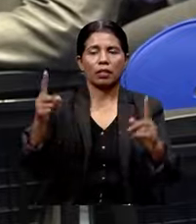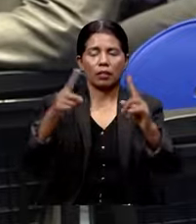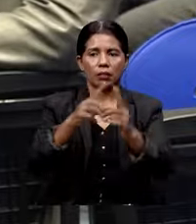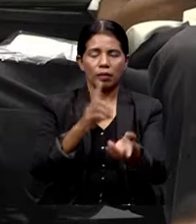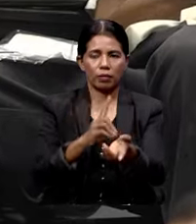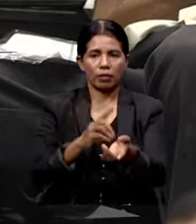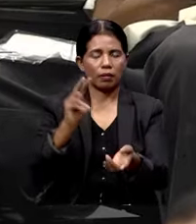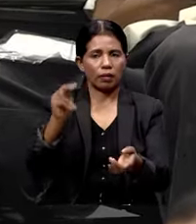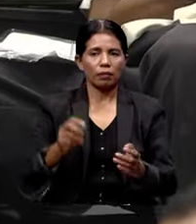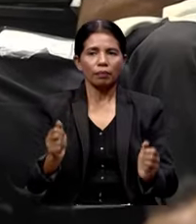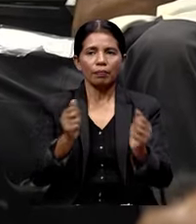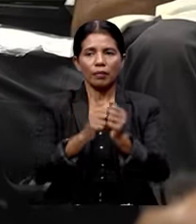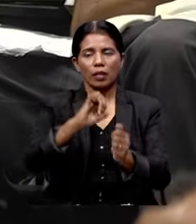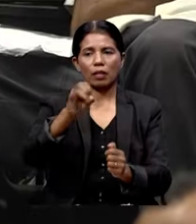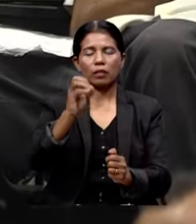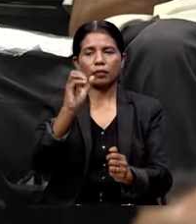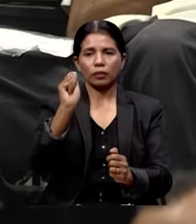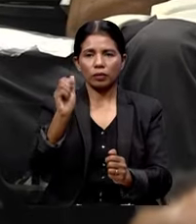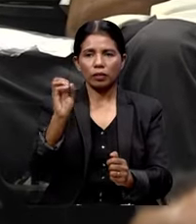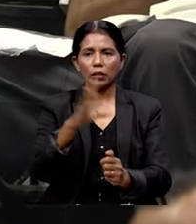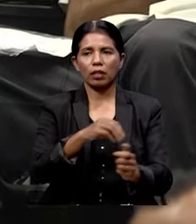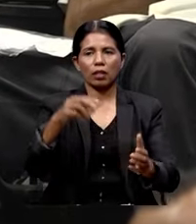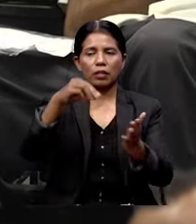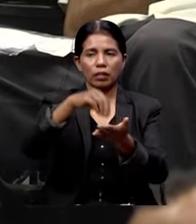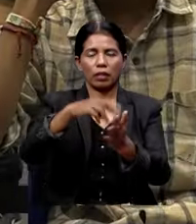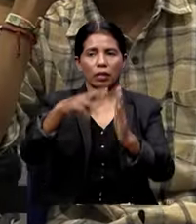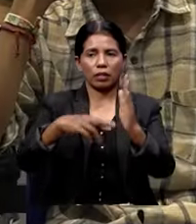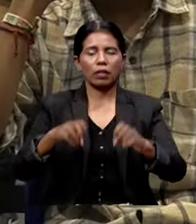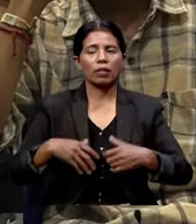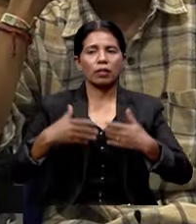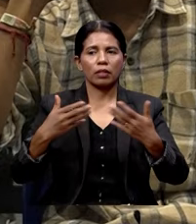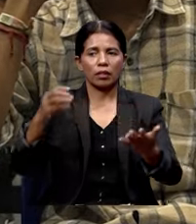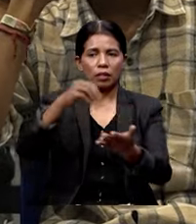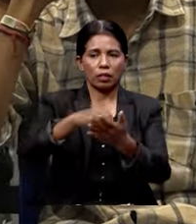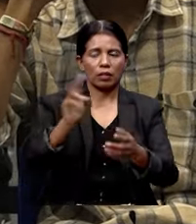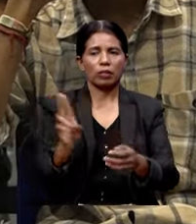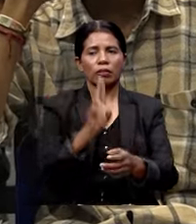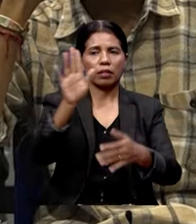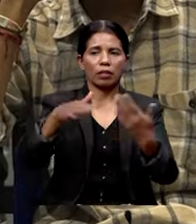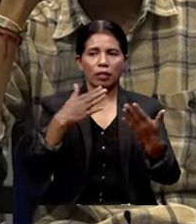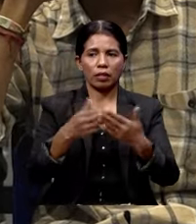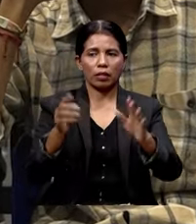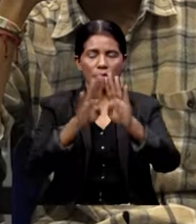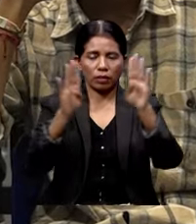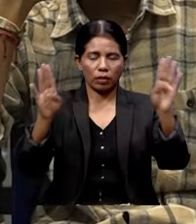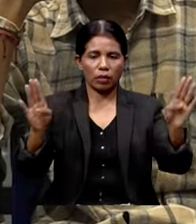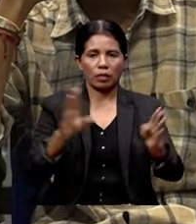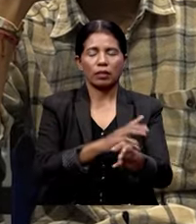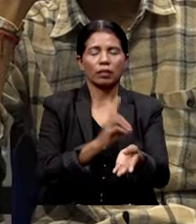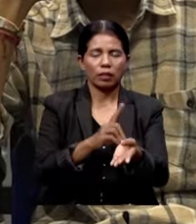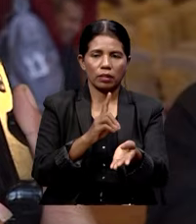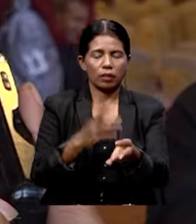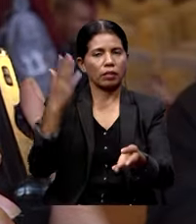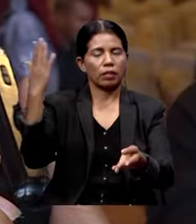doutoramento NIAN. Onu nem, João Russo Governo, a tu cria regulamento ou insa permite a Universidade de Sira, a lo que tan curso de doutoramento